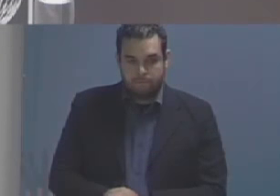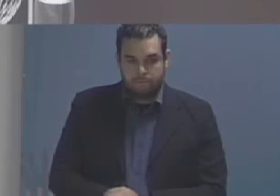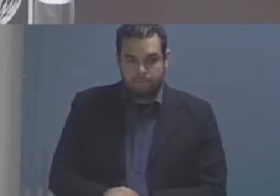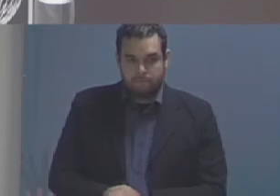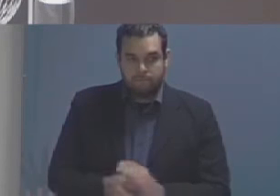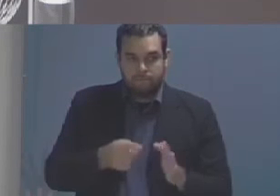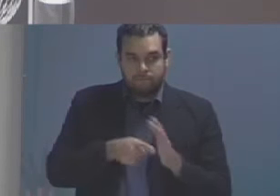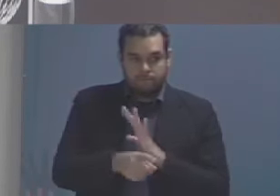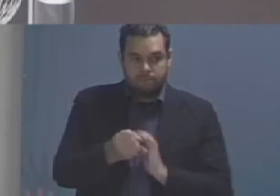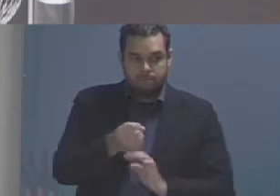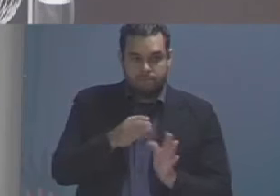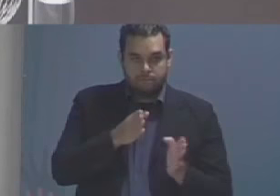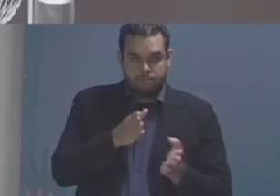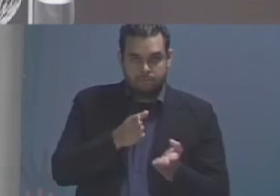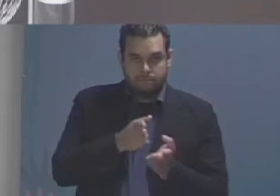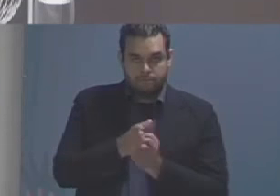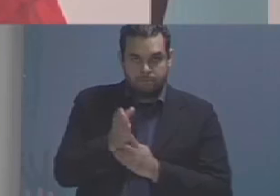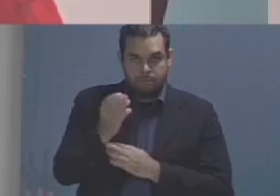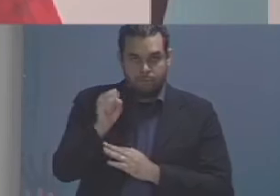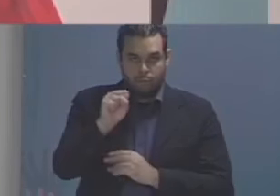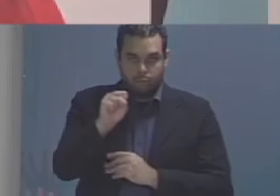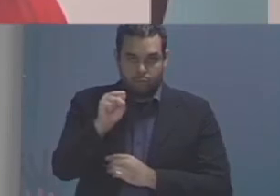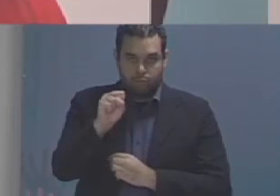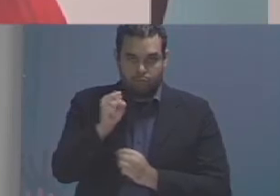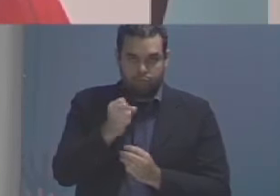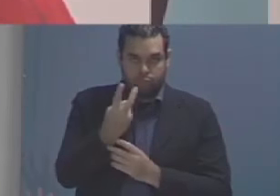Presidente, pergunta número 8.